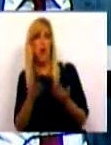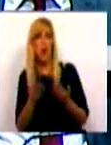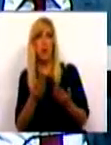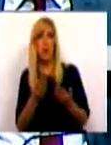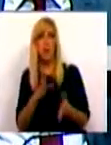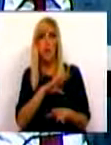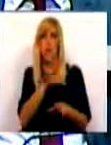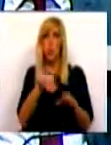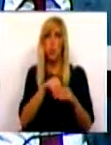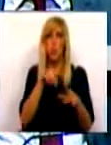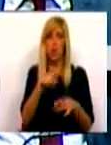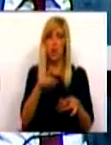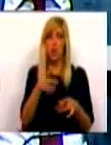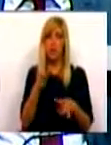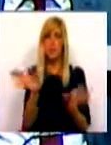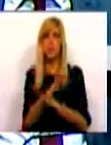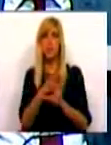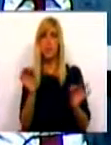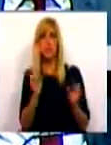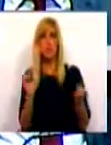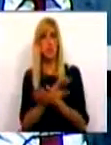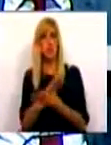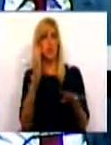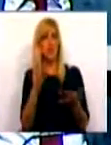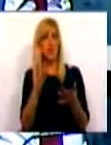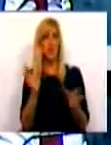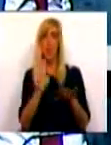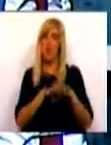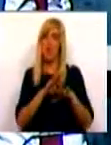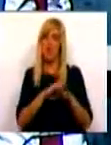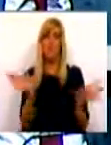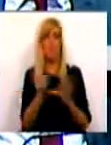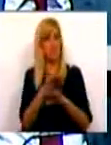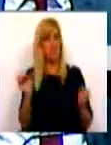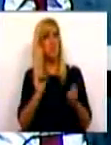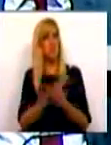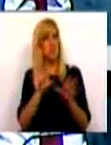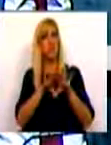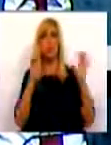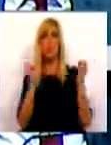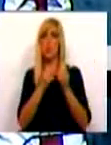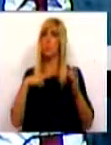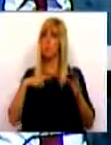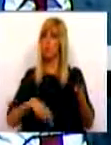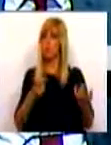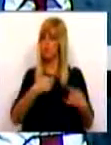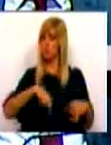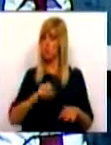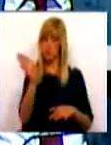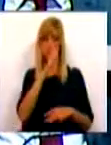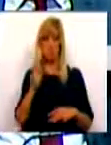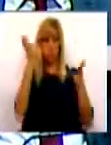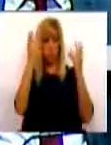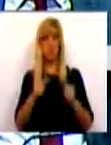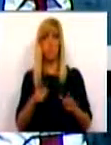incorporar essas excelentes notícias, porque são excelentes notícias para a sociedade portuguesa no nosso exercício